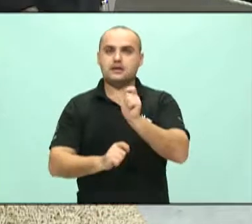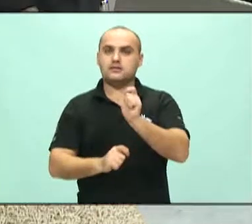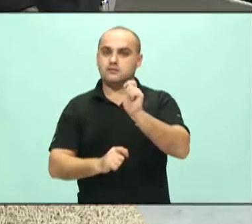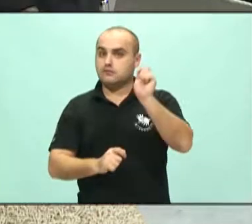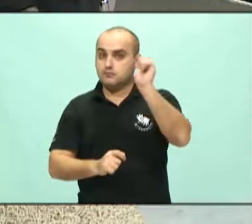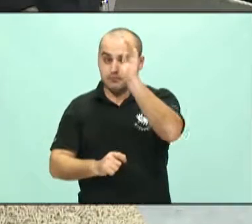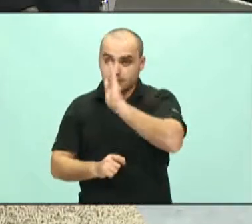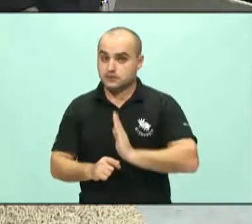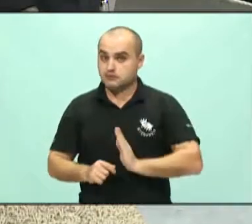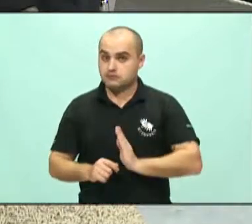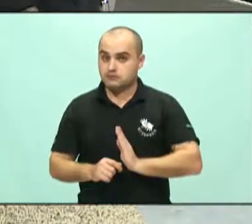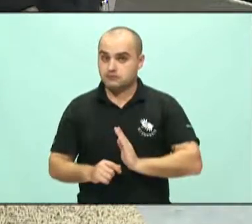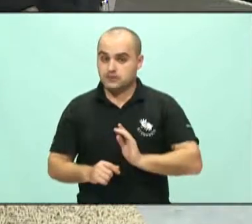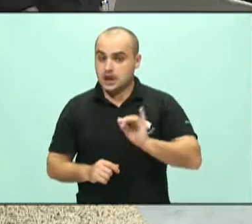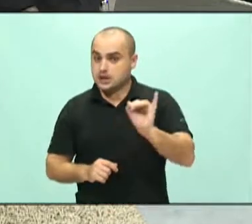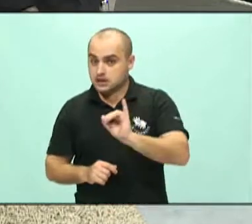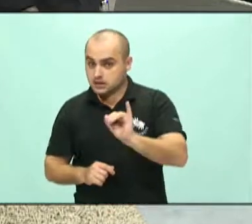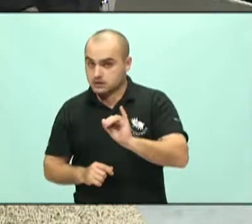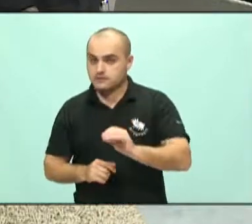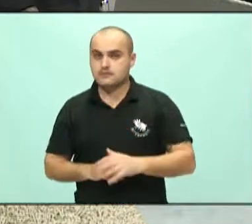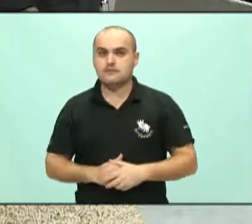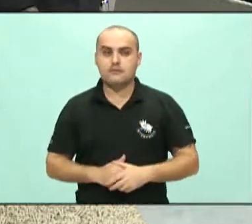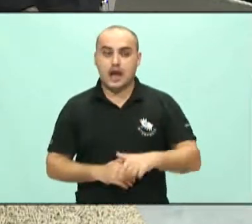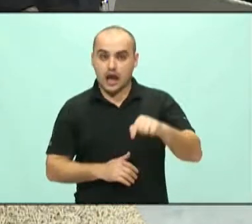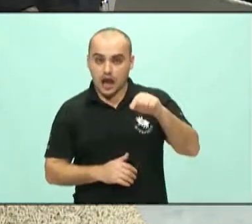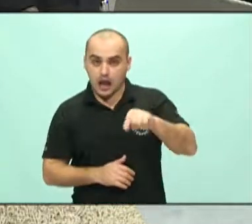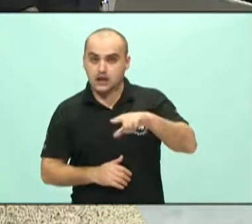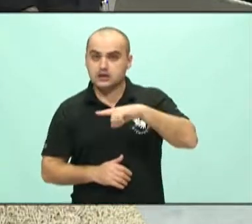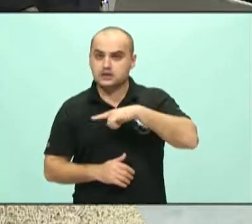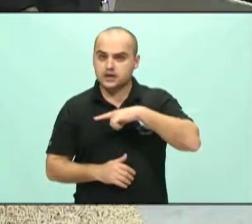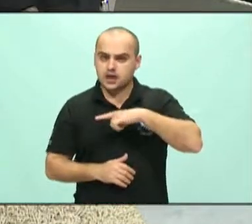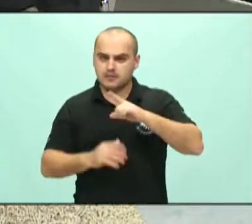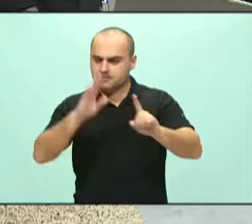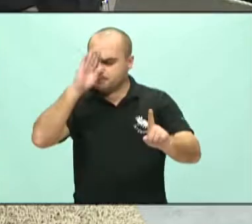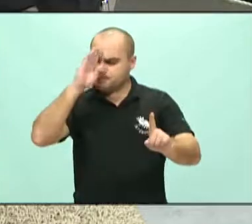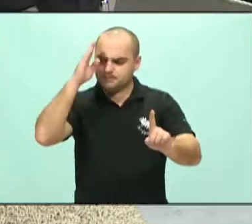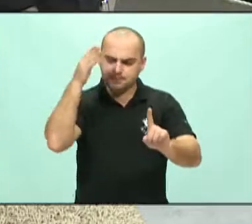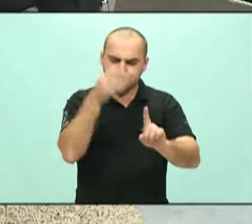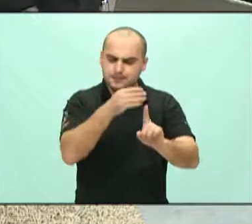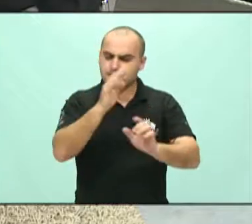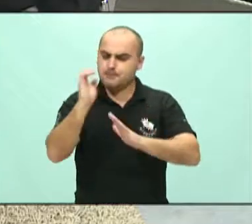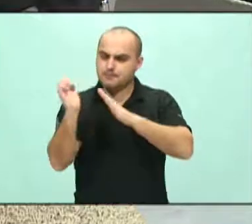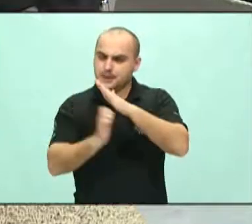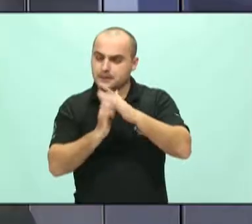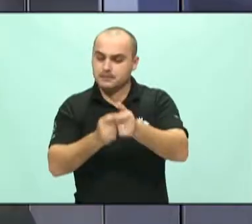em Itajaí nós temos as principais empresas de pesca do Brasil.